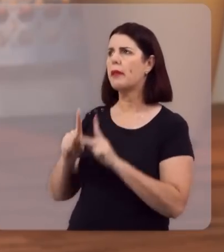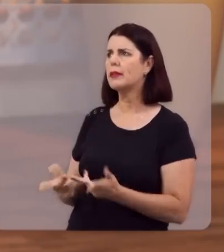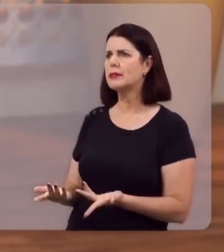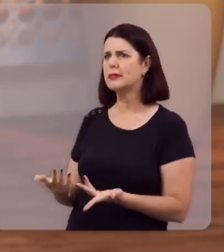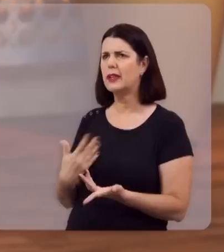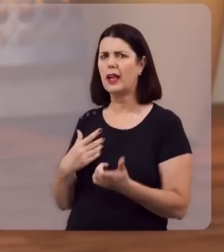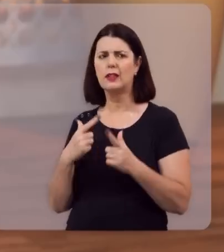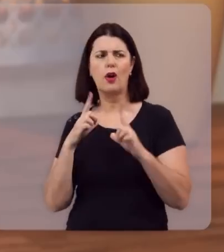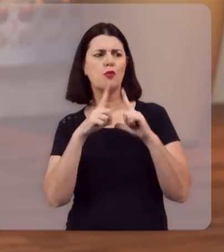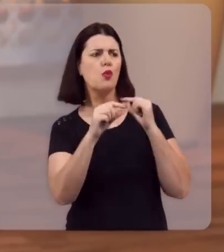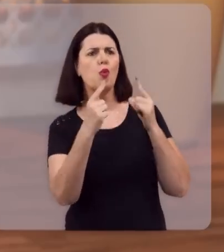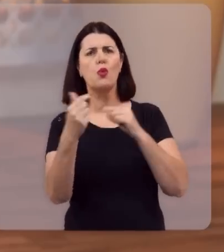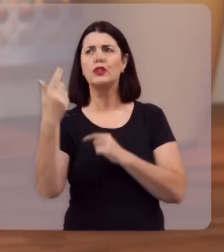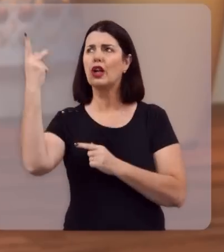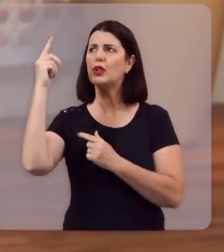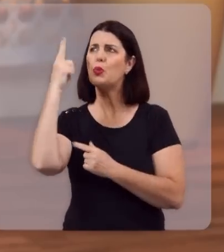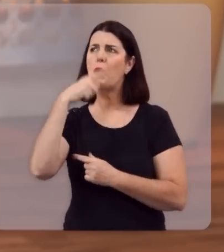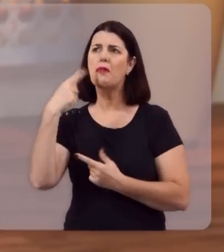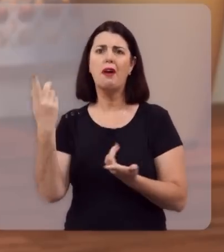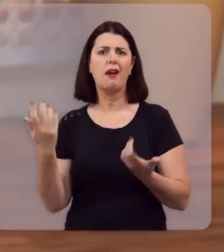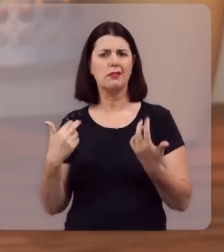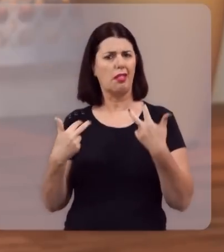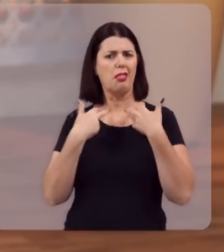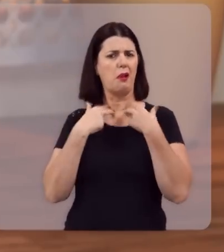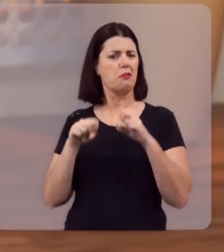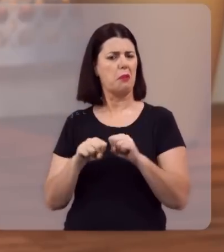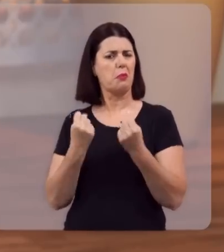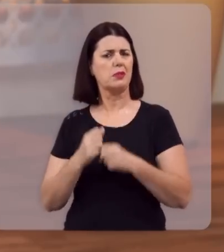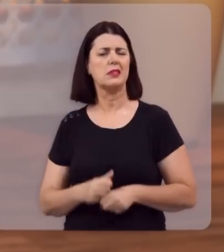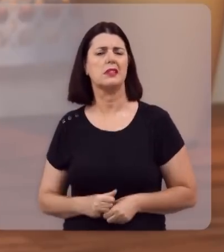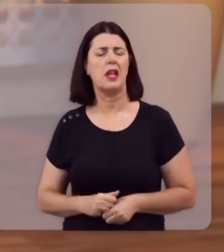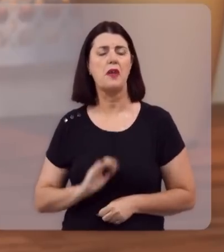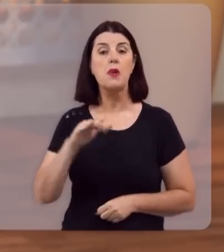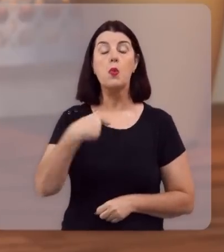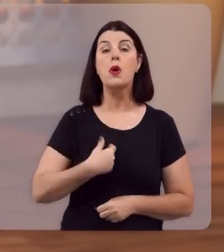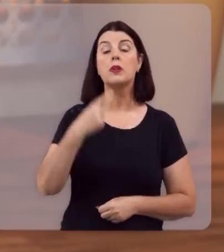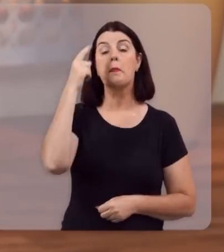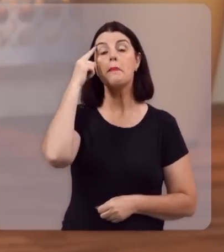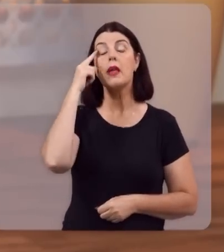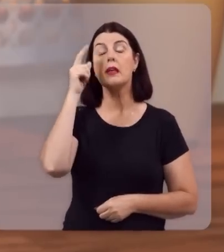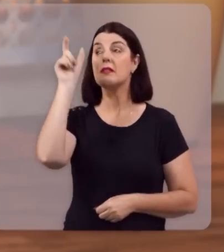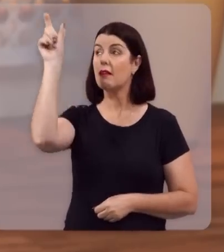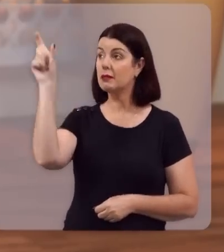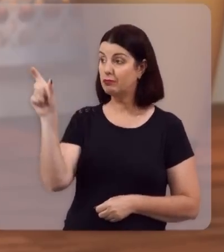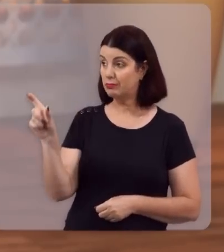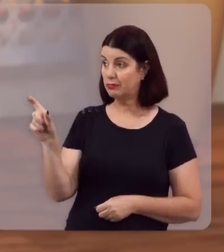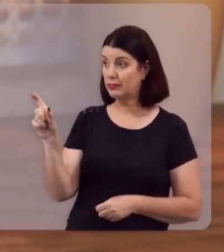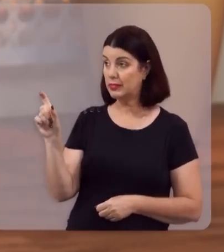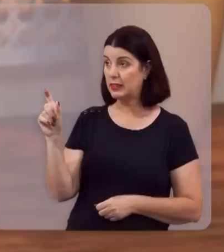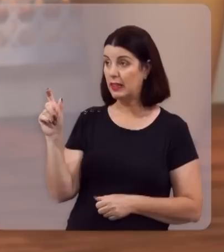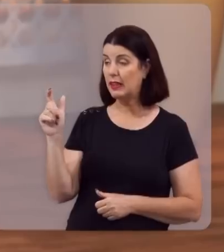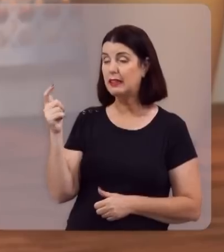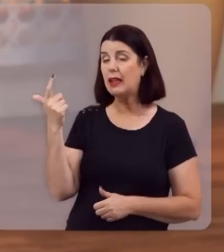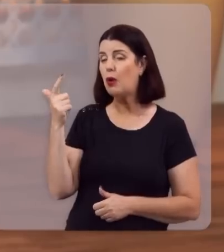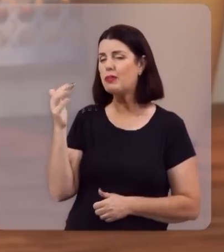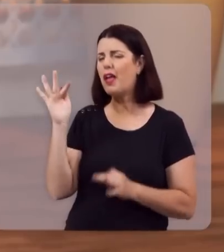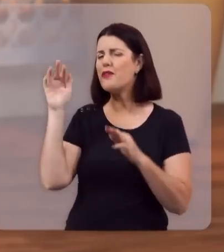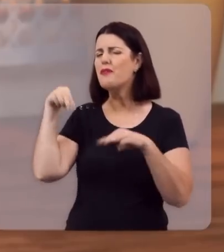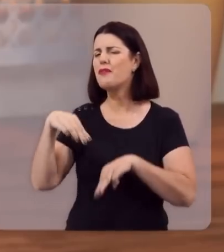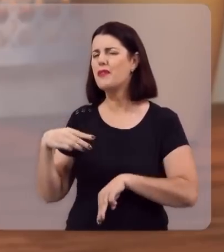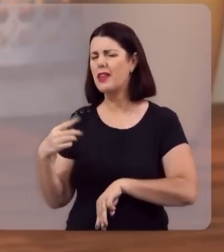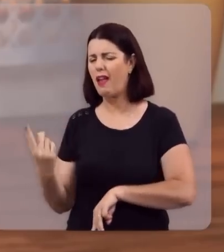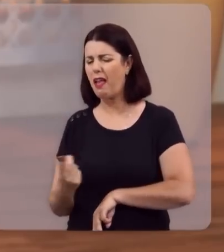para onde me ausentarei da tua face não é verdade mas quando a gente pensa que esse ser tão infinito